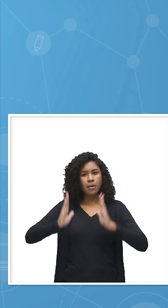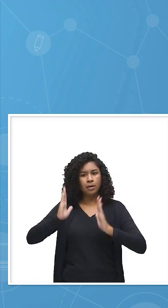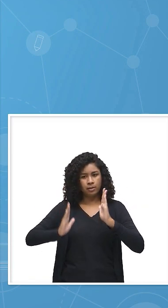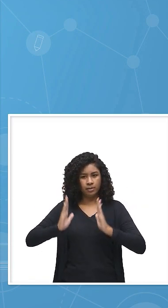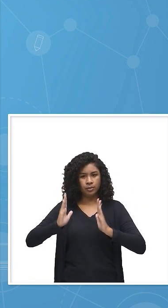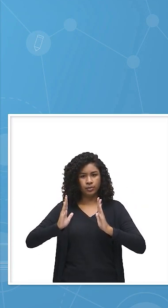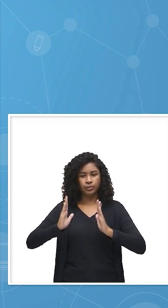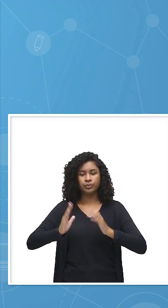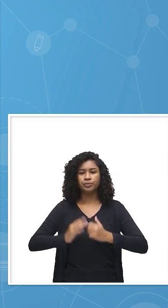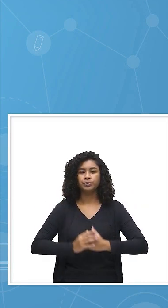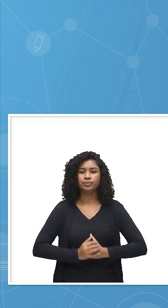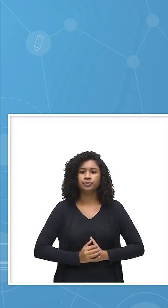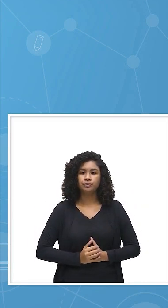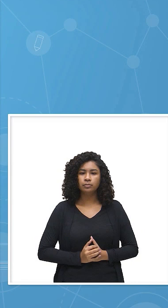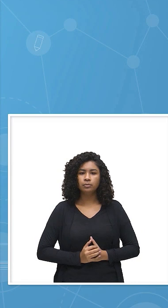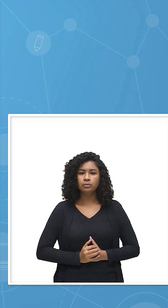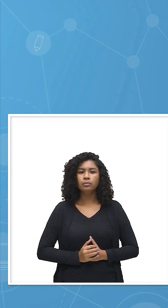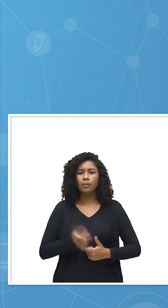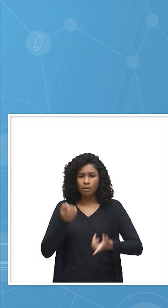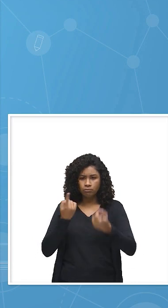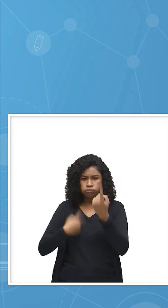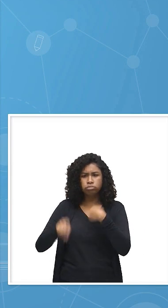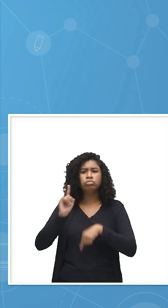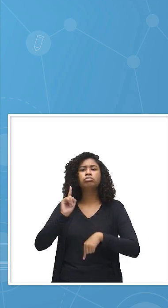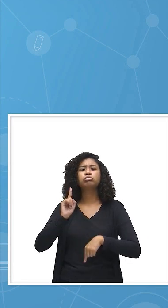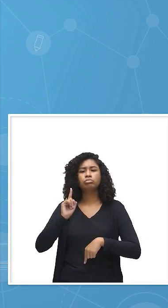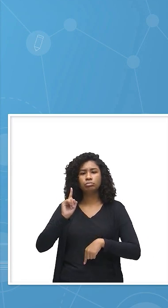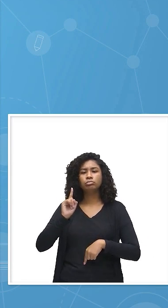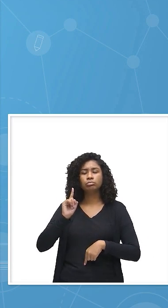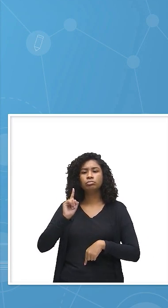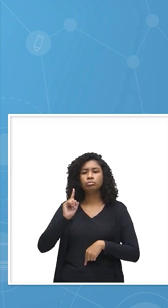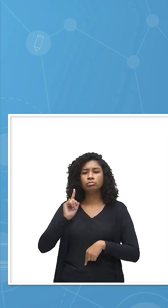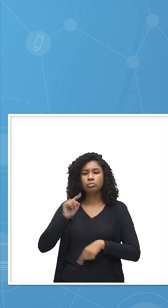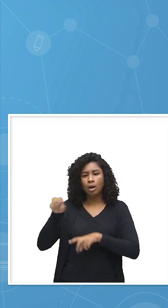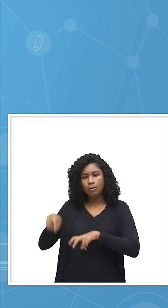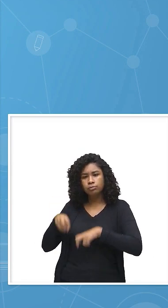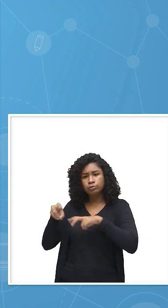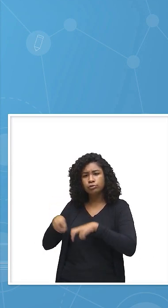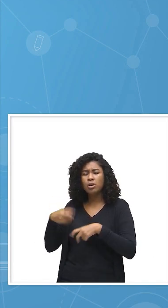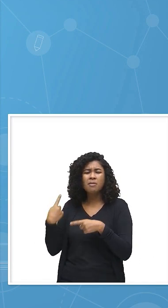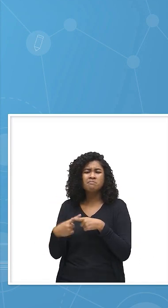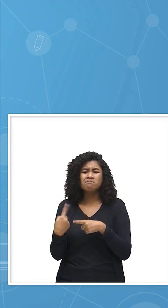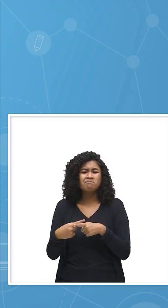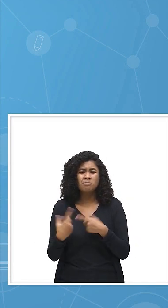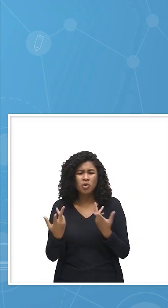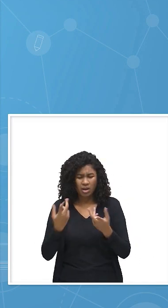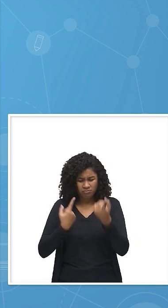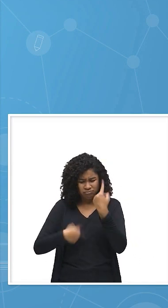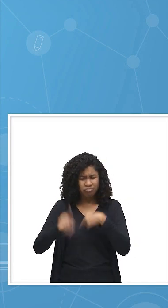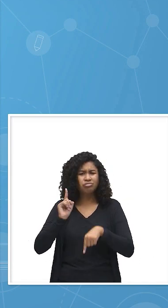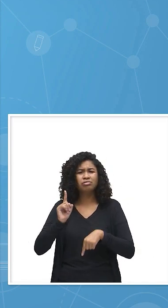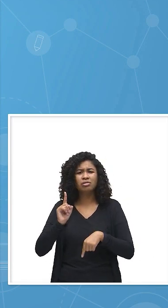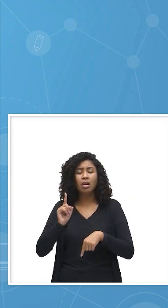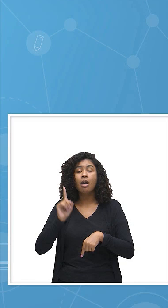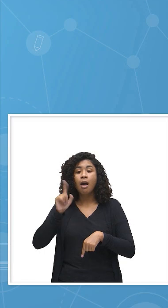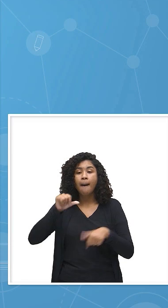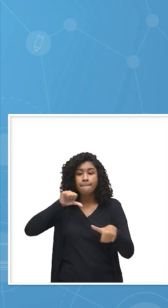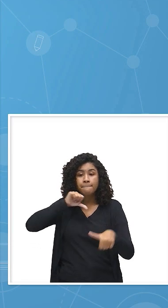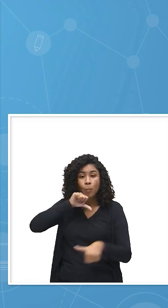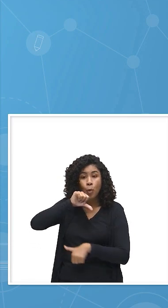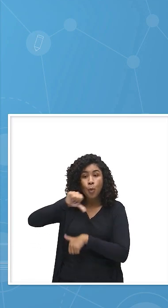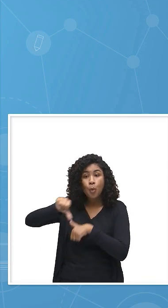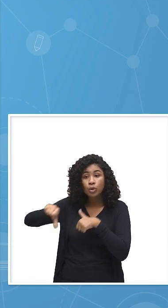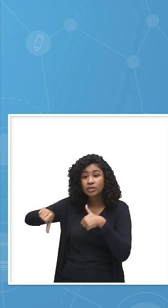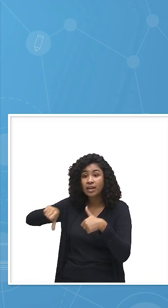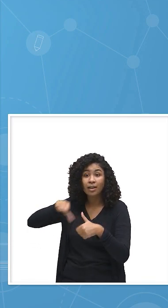revolução agrícola. Por que revolução, professora? Porque muda completamente a forma dos seres